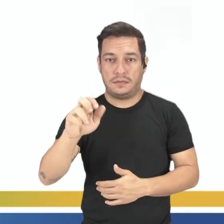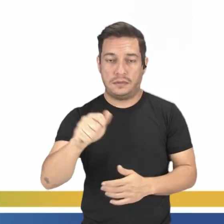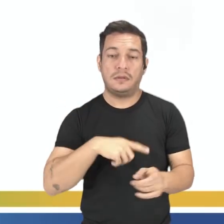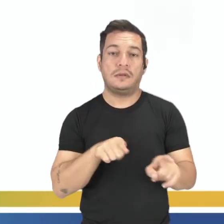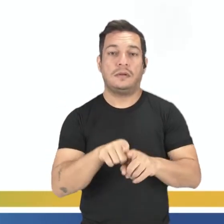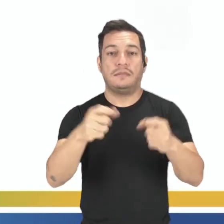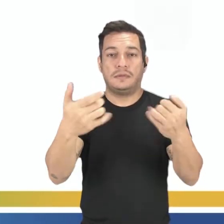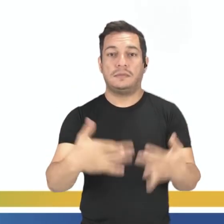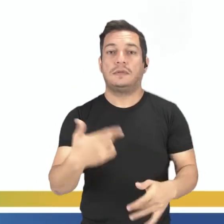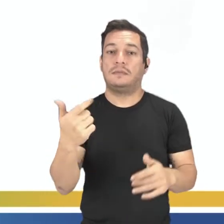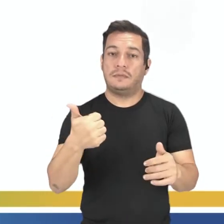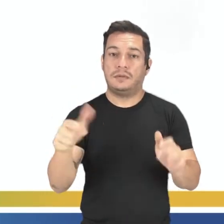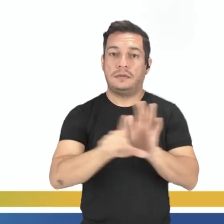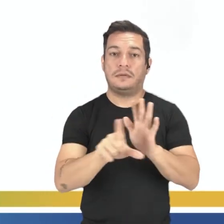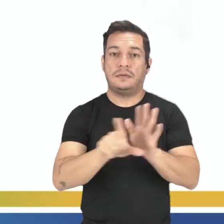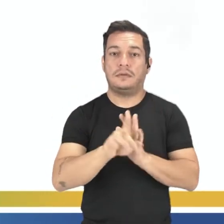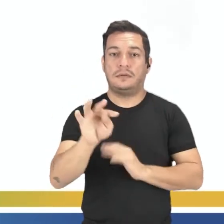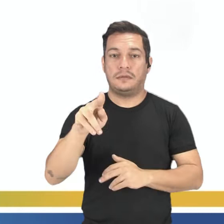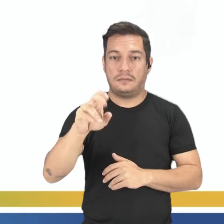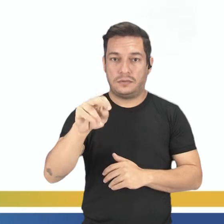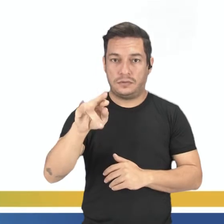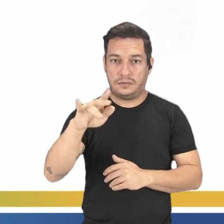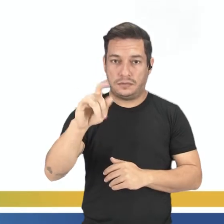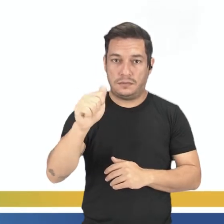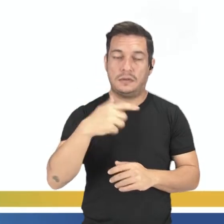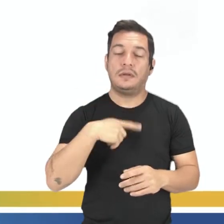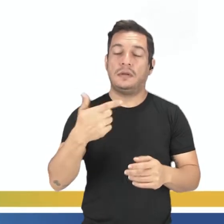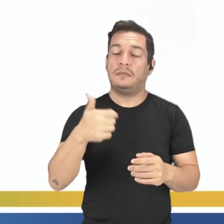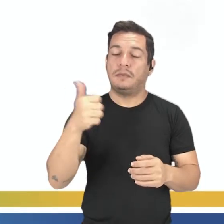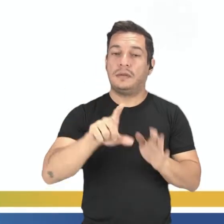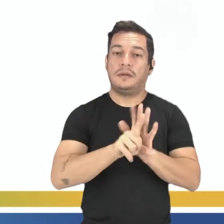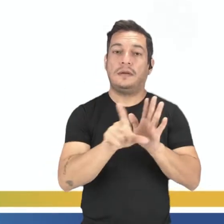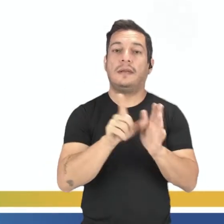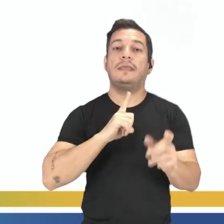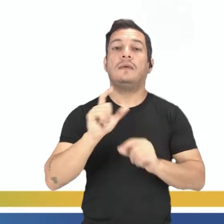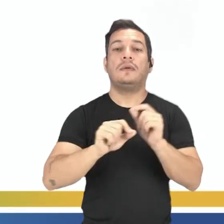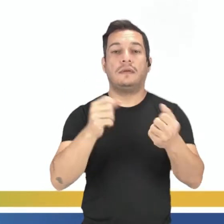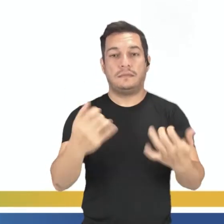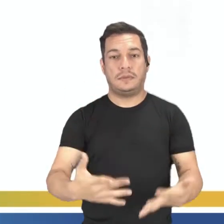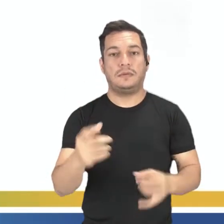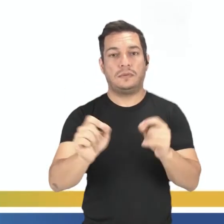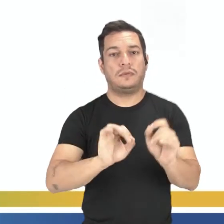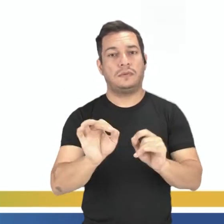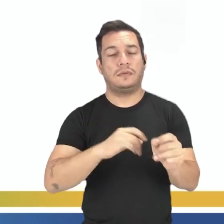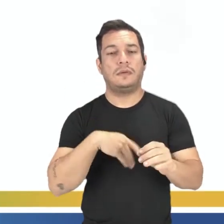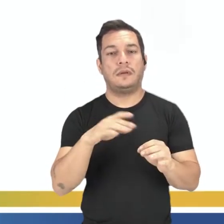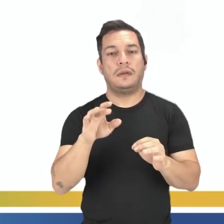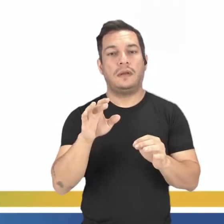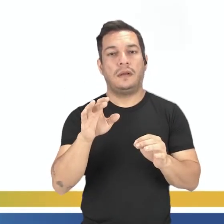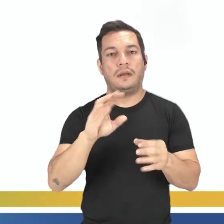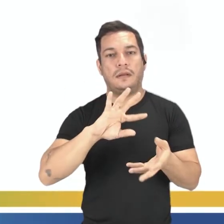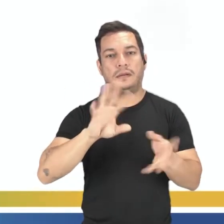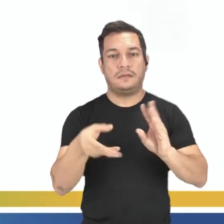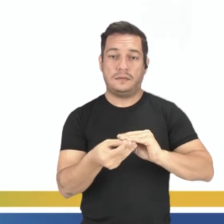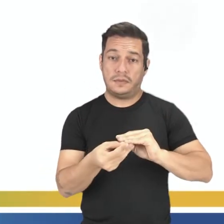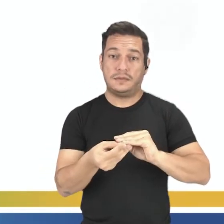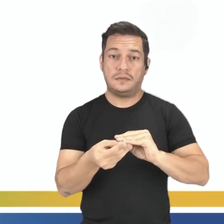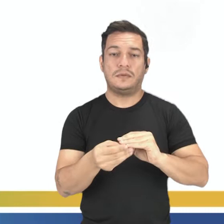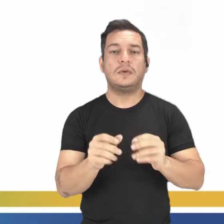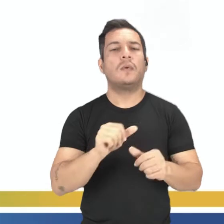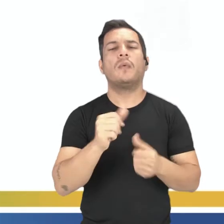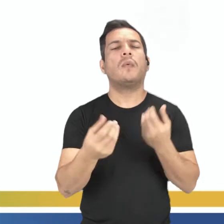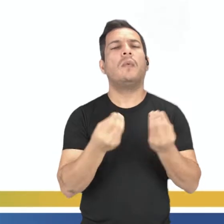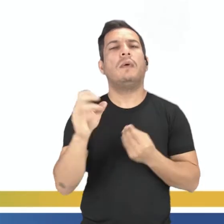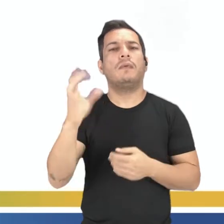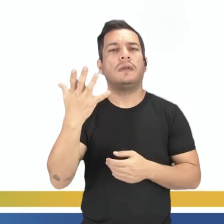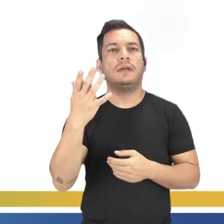Abordei também a primeira lei da termodinâmica e dentro da primeira lei da termodinâmica eu falei um pouco das transformações termodinâmicas, né? Que transformações